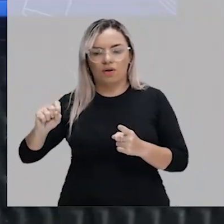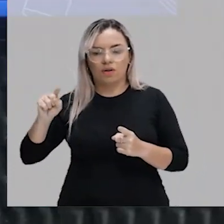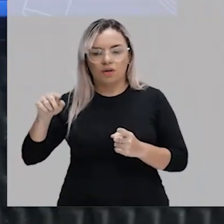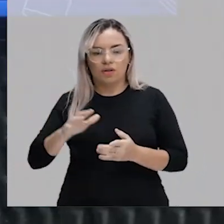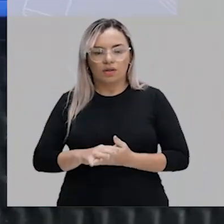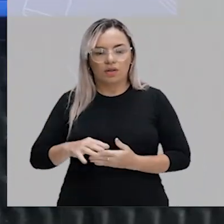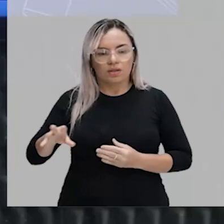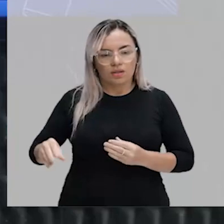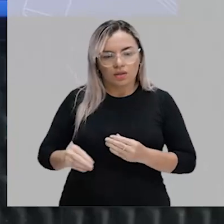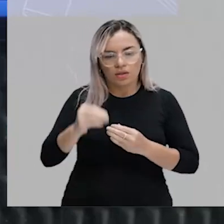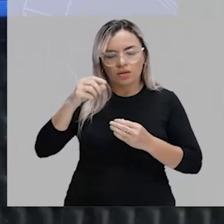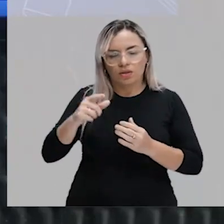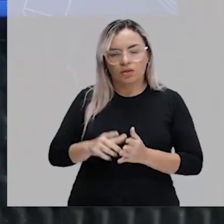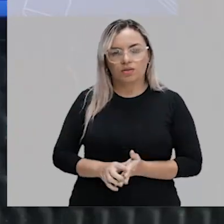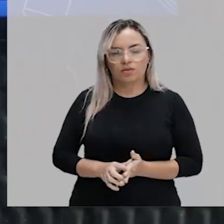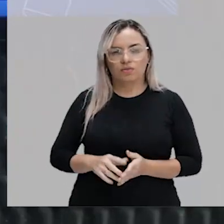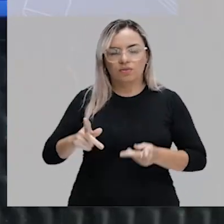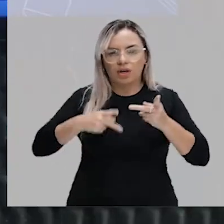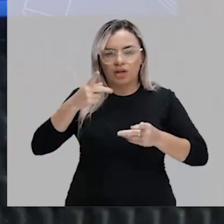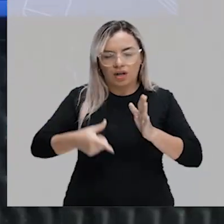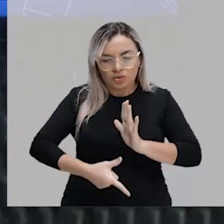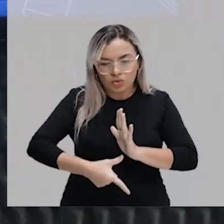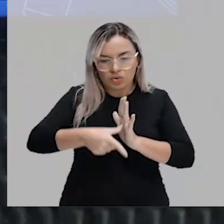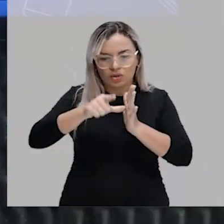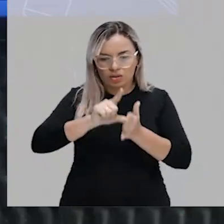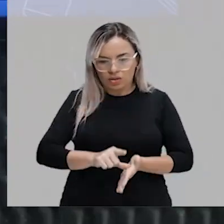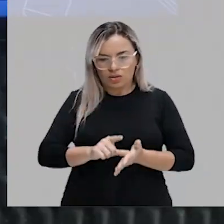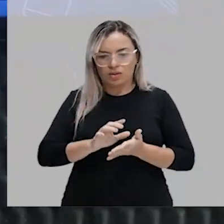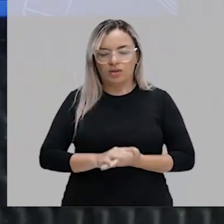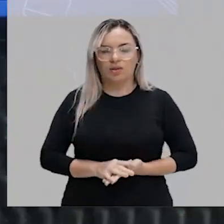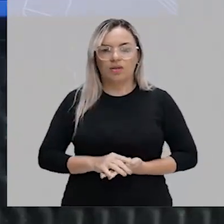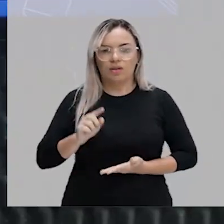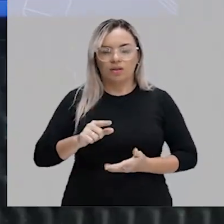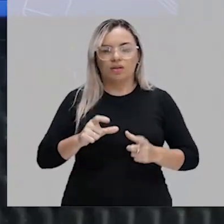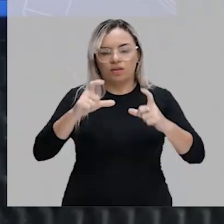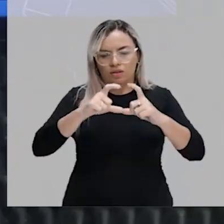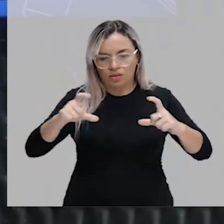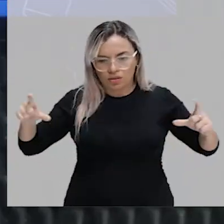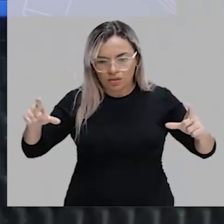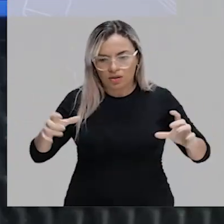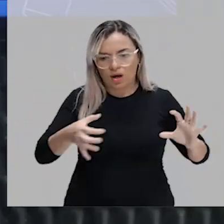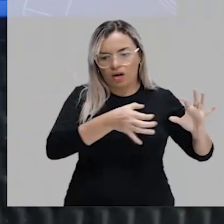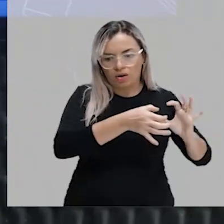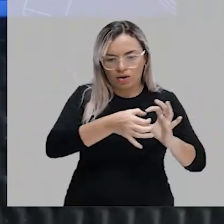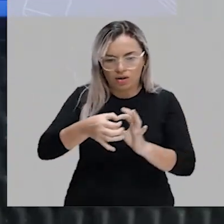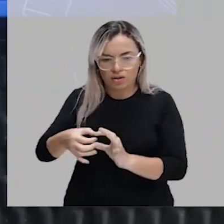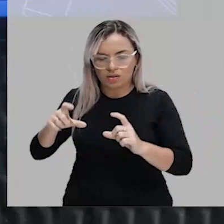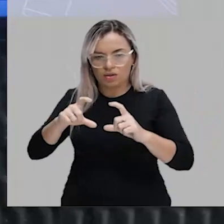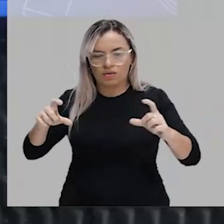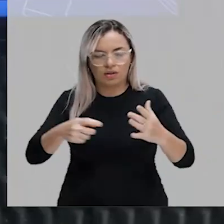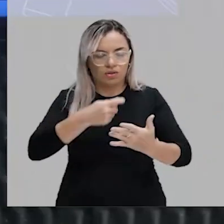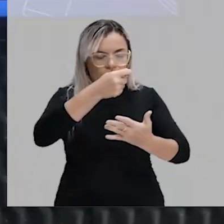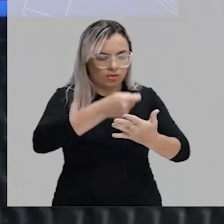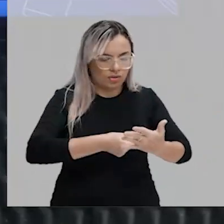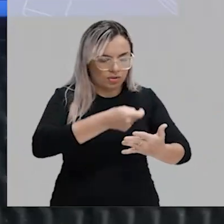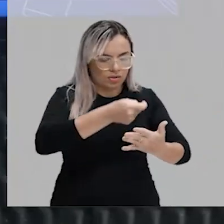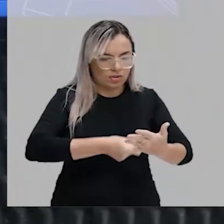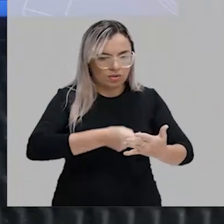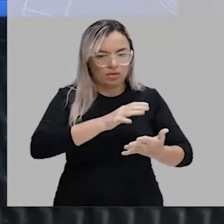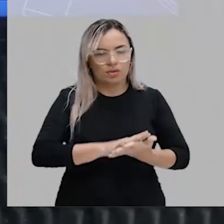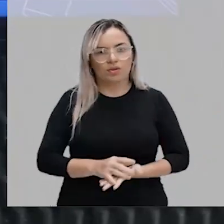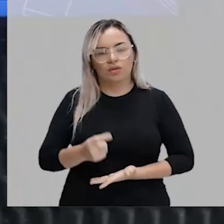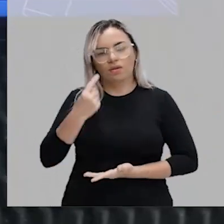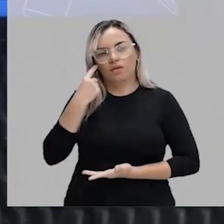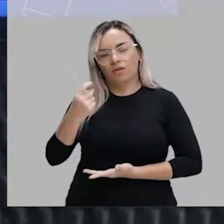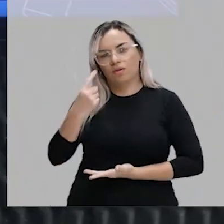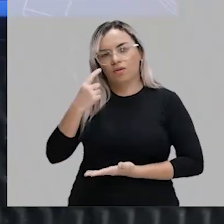dito anteriormente, tá? Preservando assim a coerência de uma frase ou de um texto. Então, É